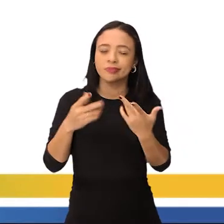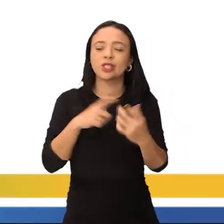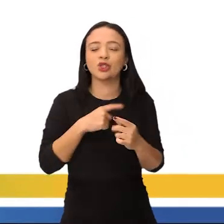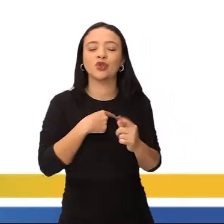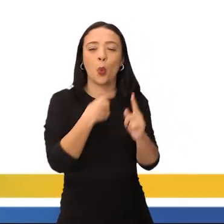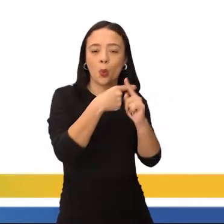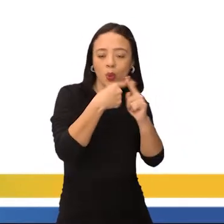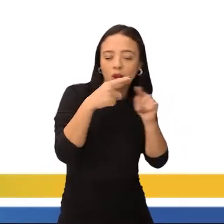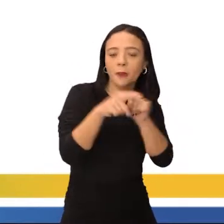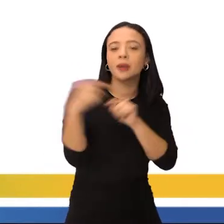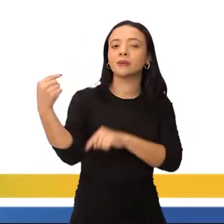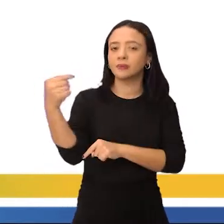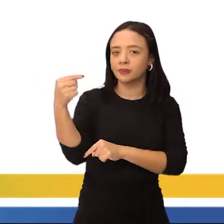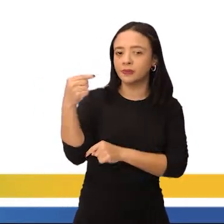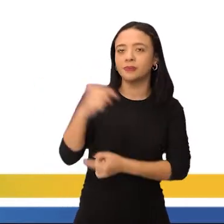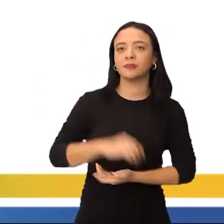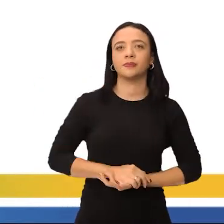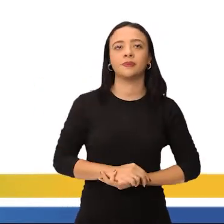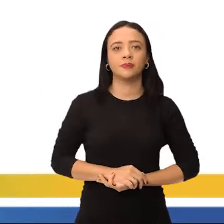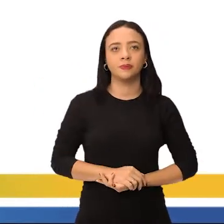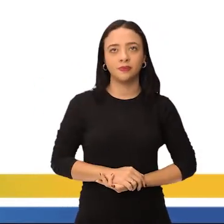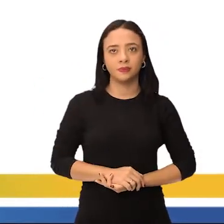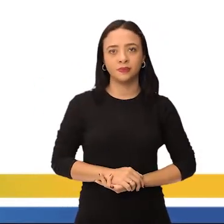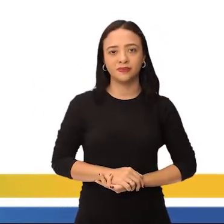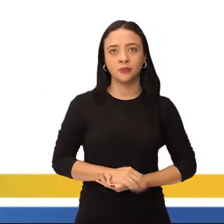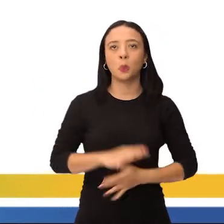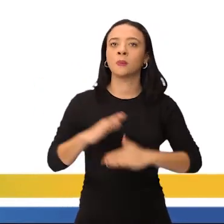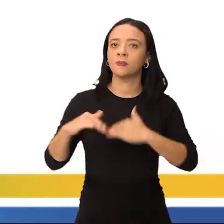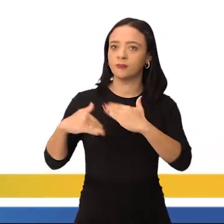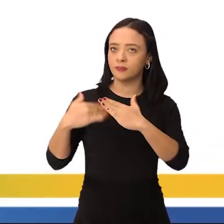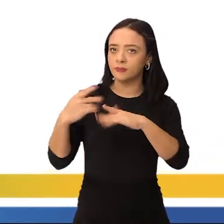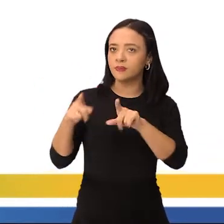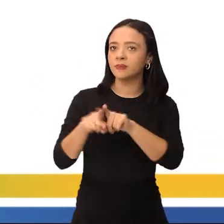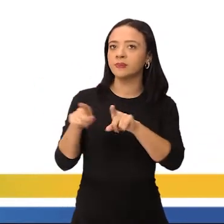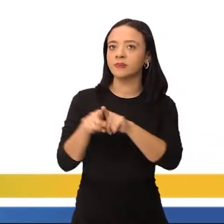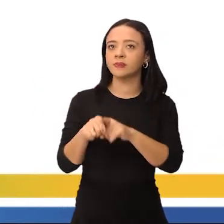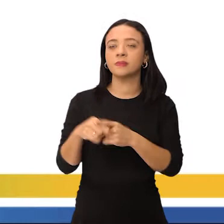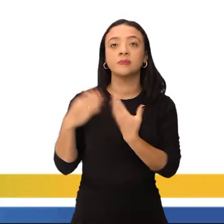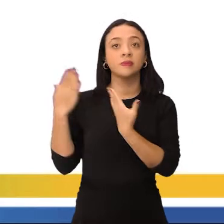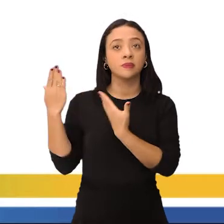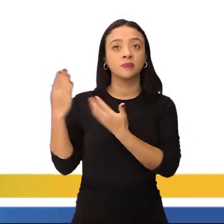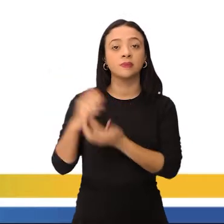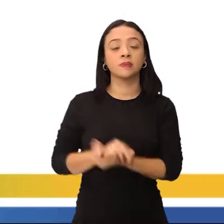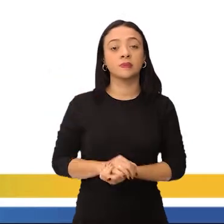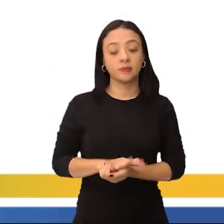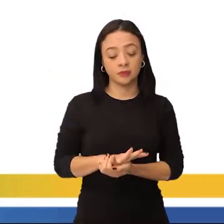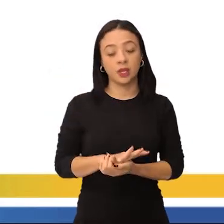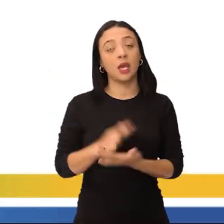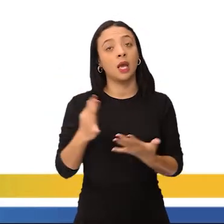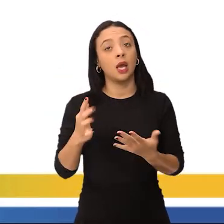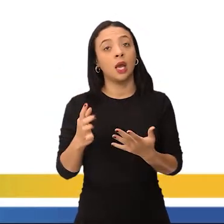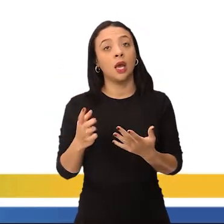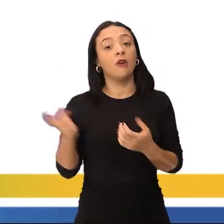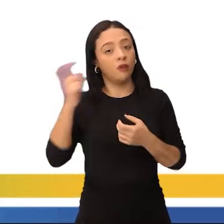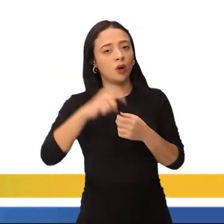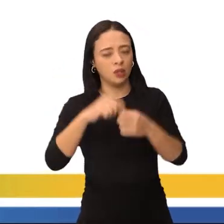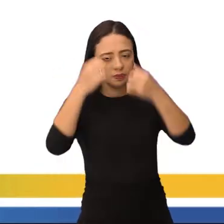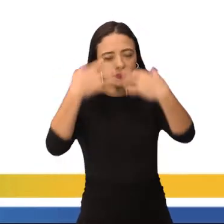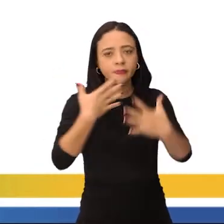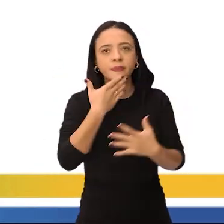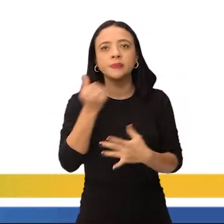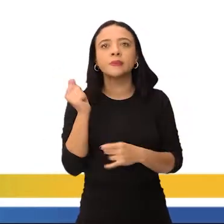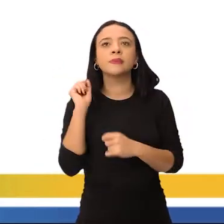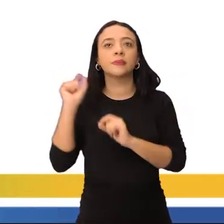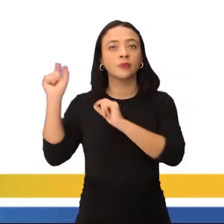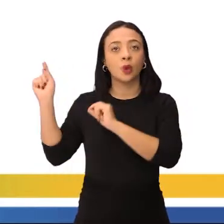partes positivas e negativas Oi e a evoluir um pouquinho mais né me desculpa só voltando um pouquinho